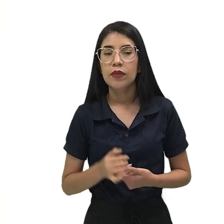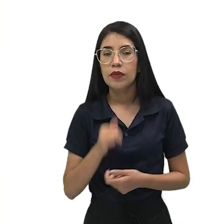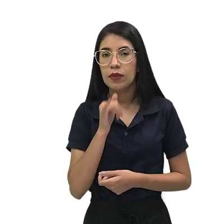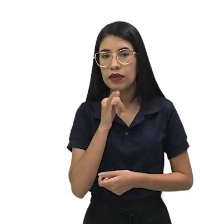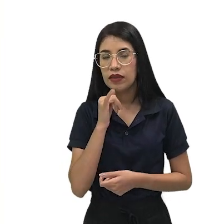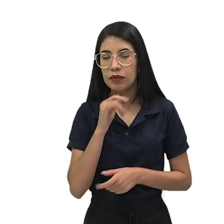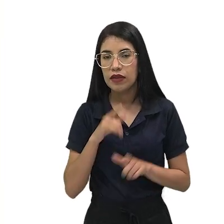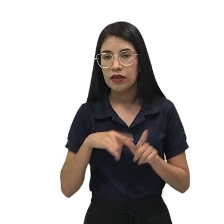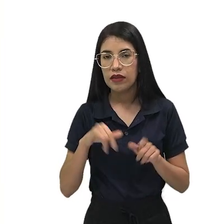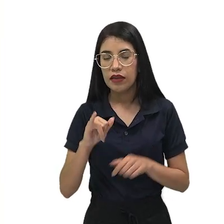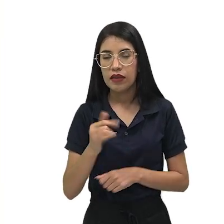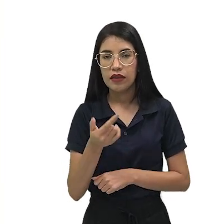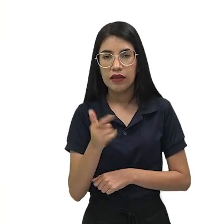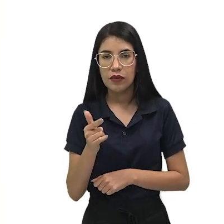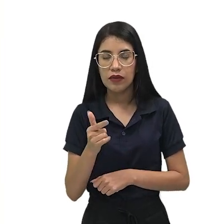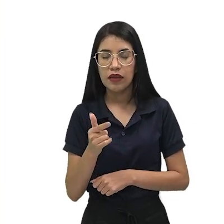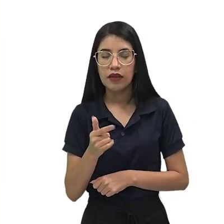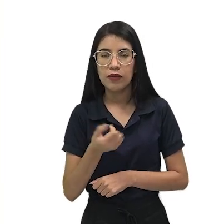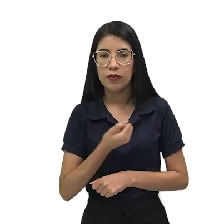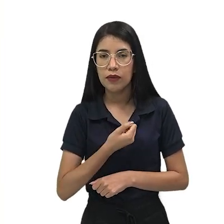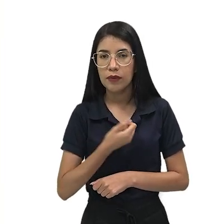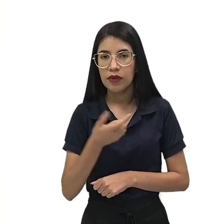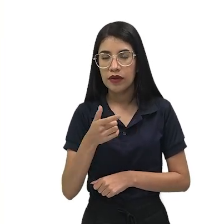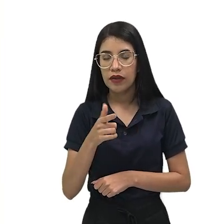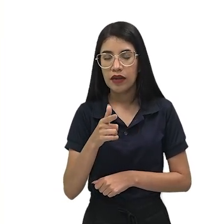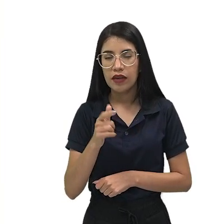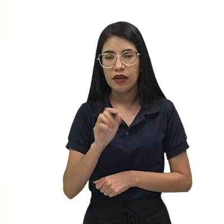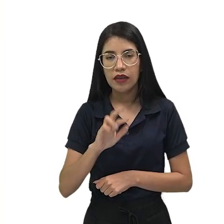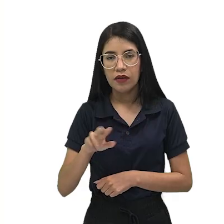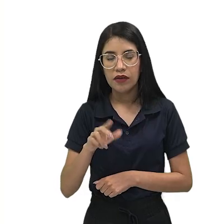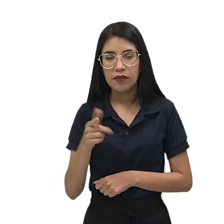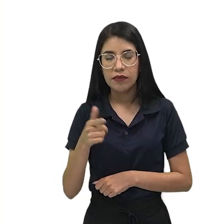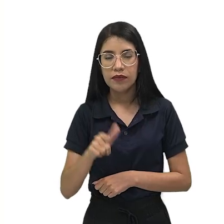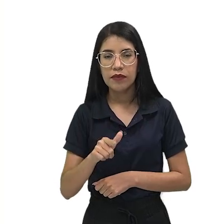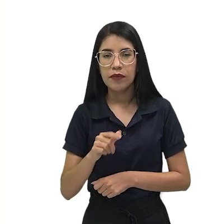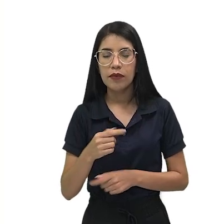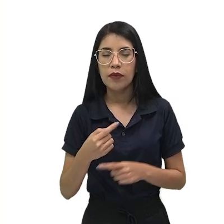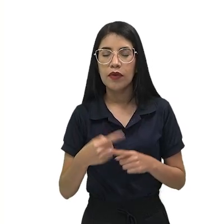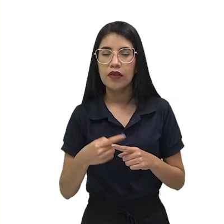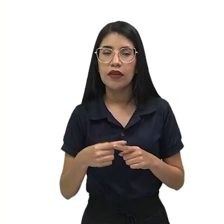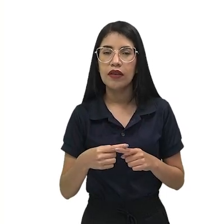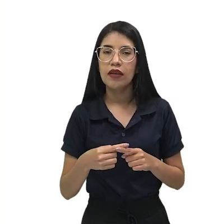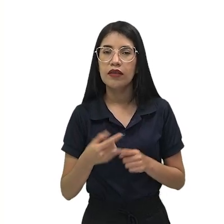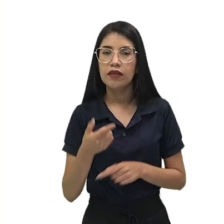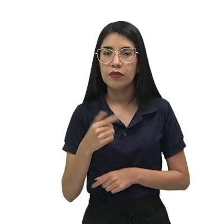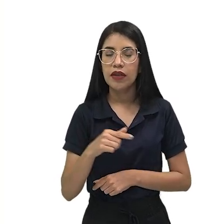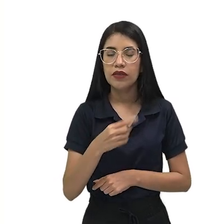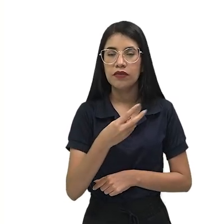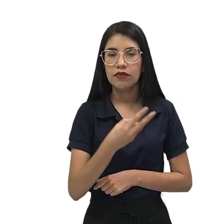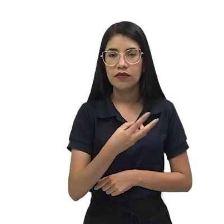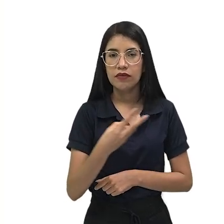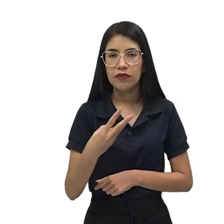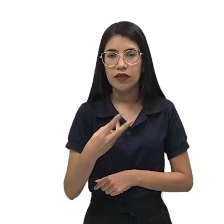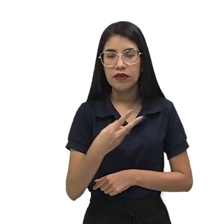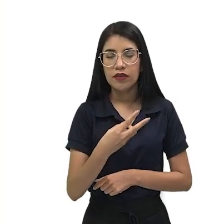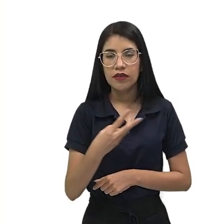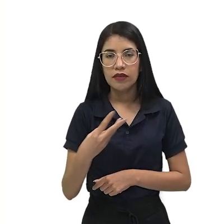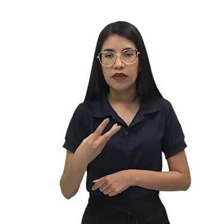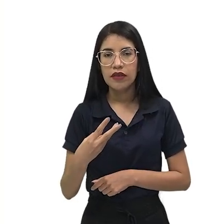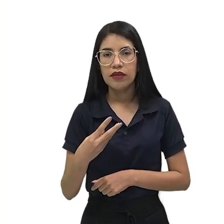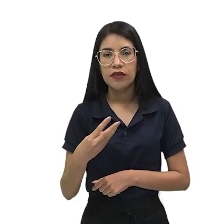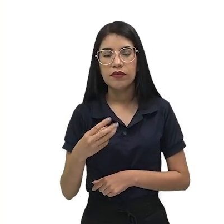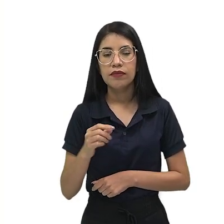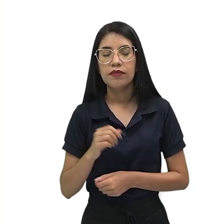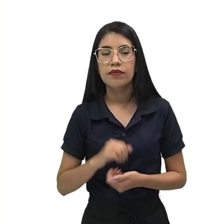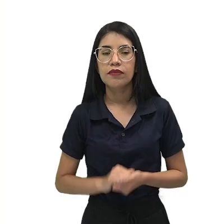tem, olha. Porque o que está se repetindo é 23, 23, 23. Então, o período dela, que eu chamo de P,